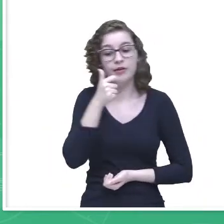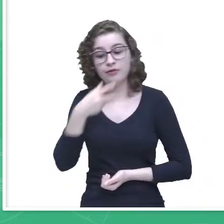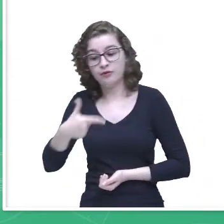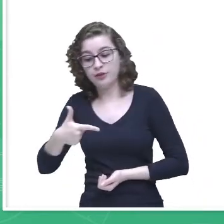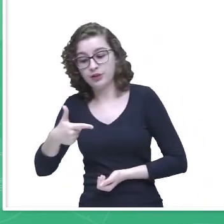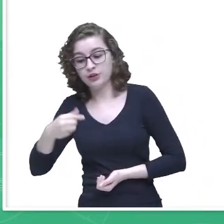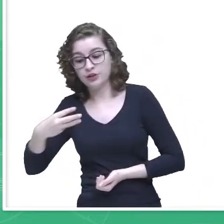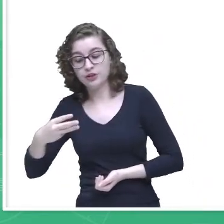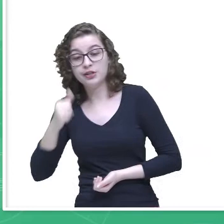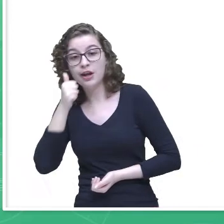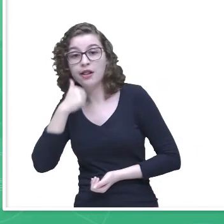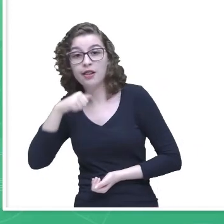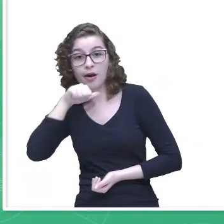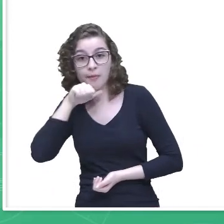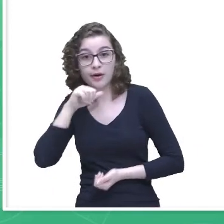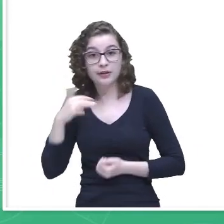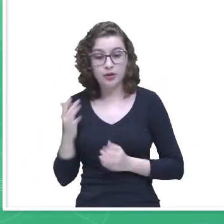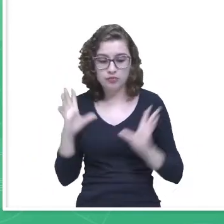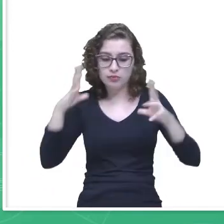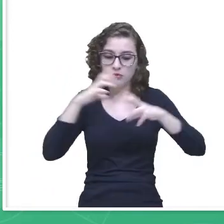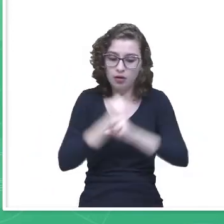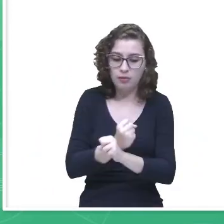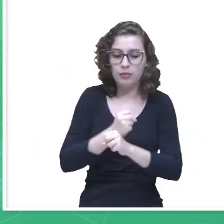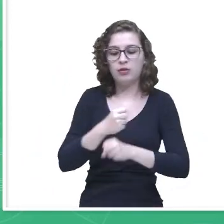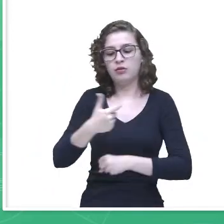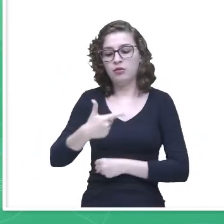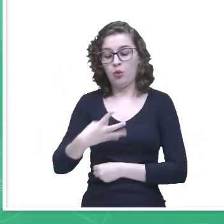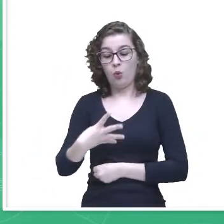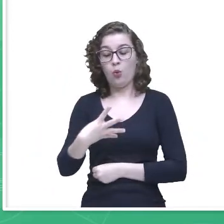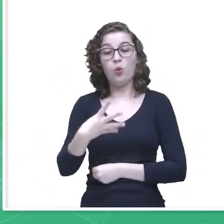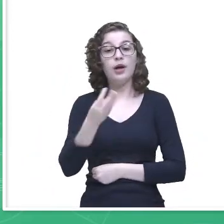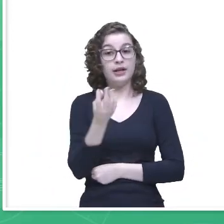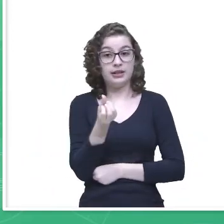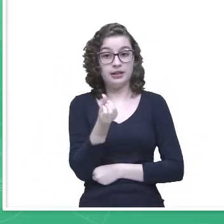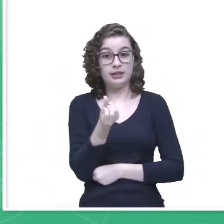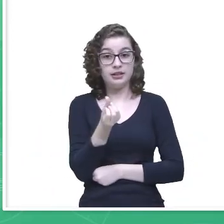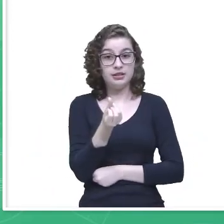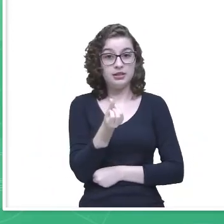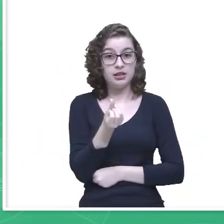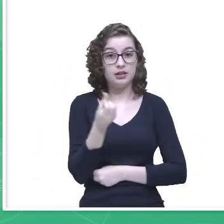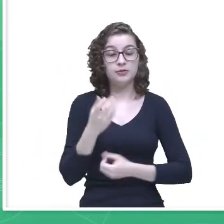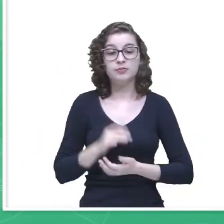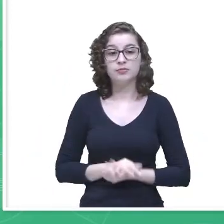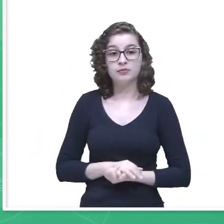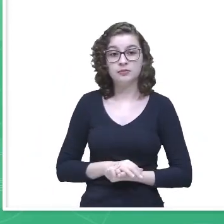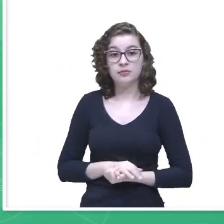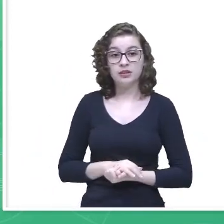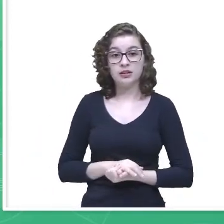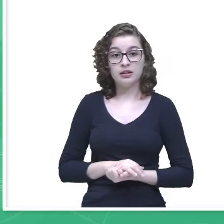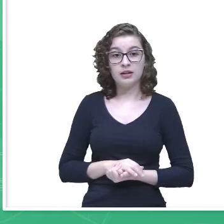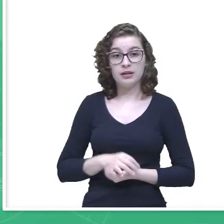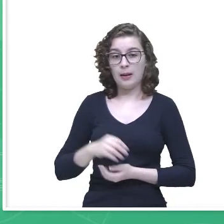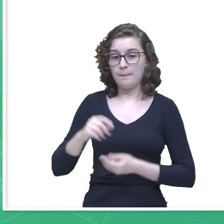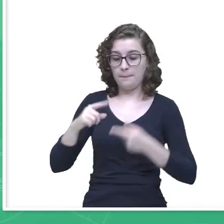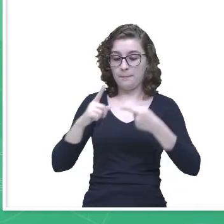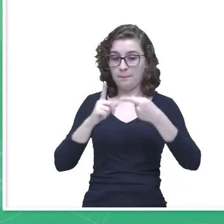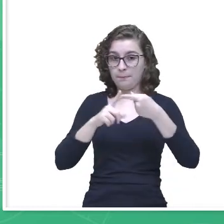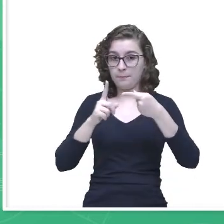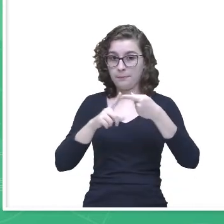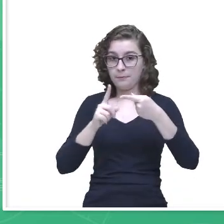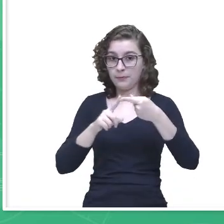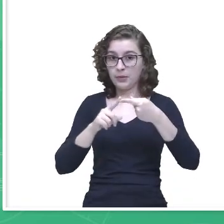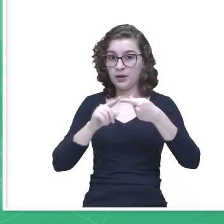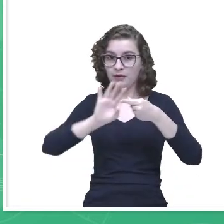Ok? Eu vou ter 46 cromossomos. E na Poliploidia, eu tenho mais